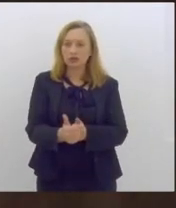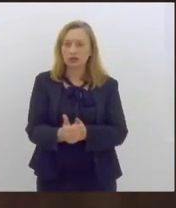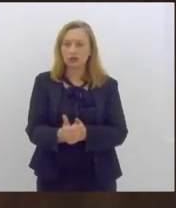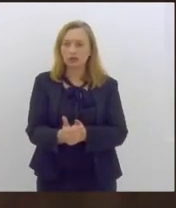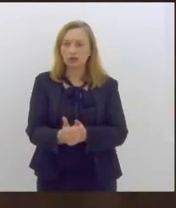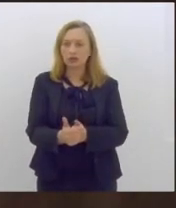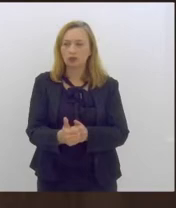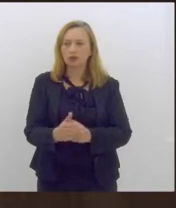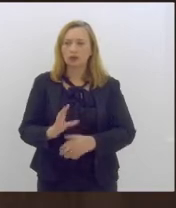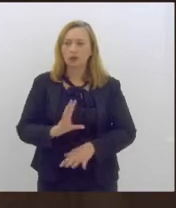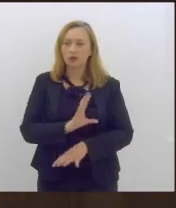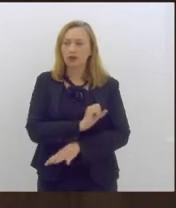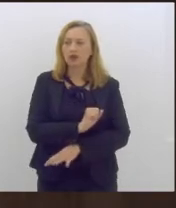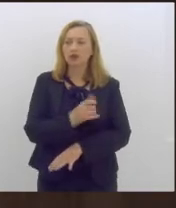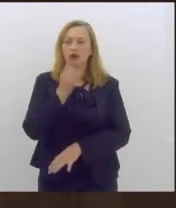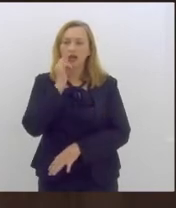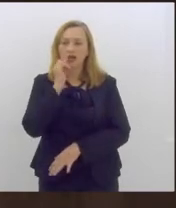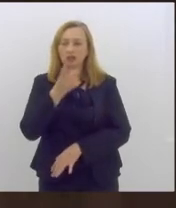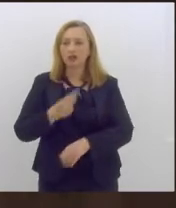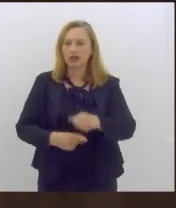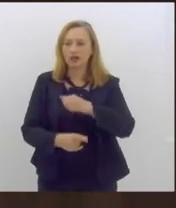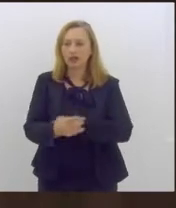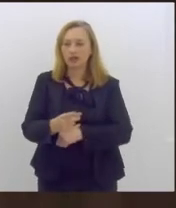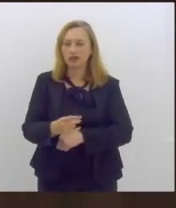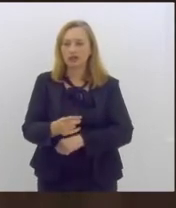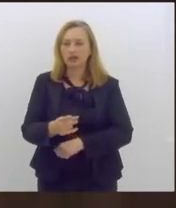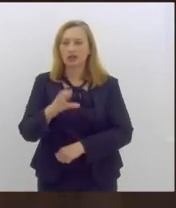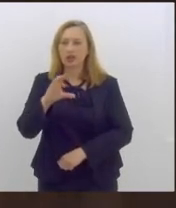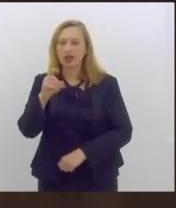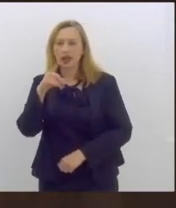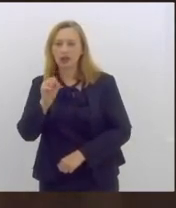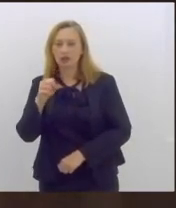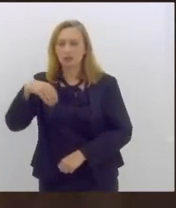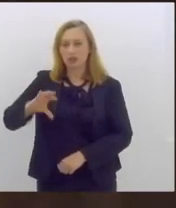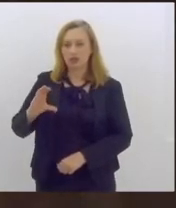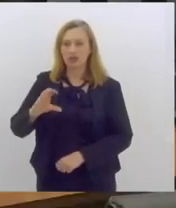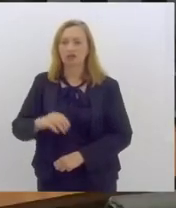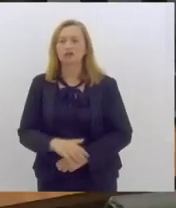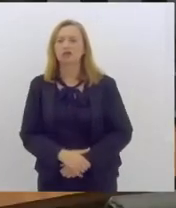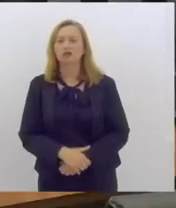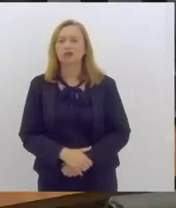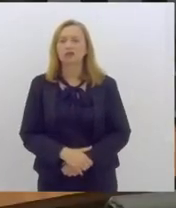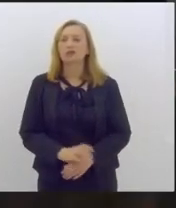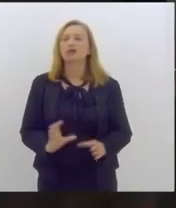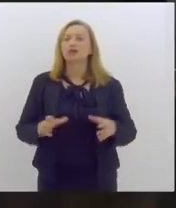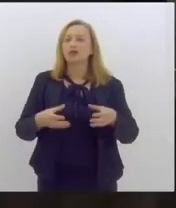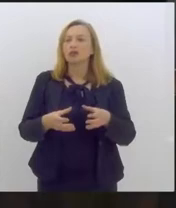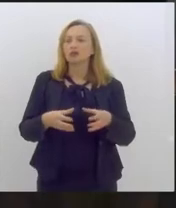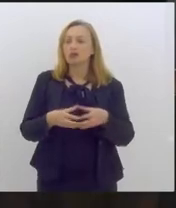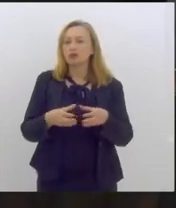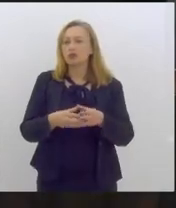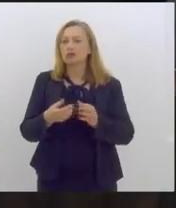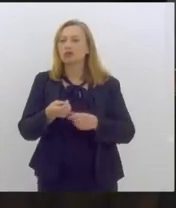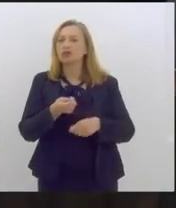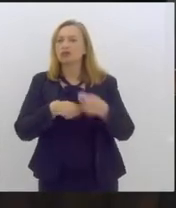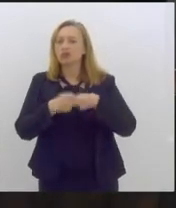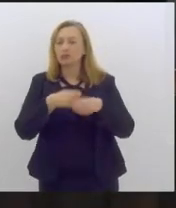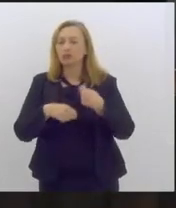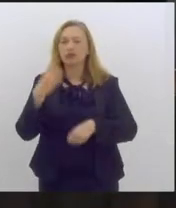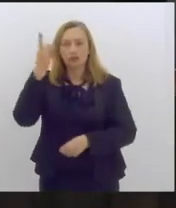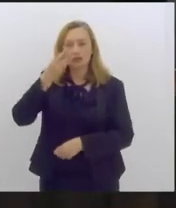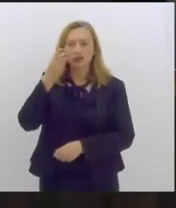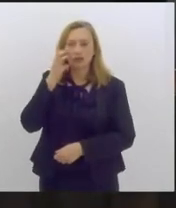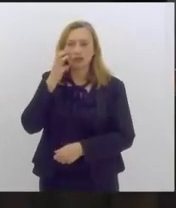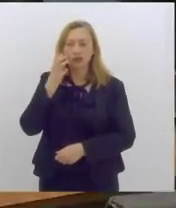dor nosso queridíssimo relator eterno de carros mente a e pela comissão de Economia Deputado waldeck